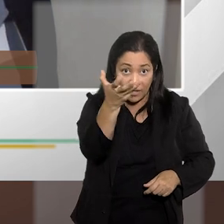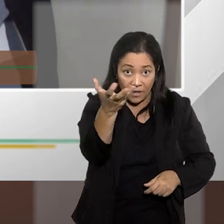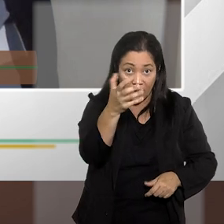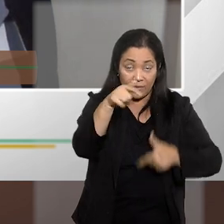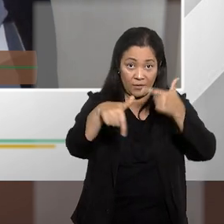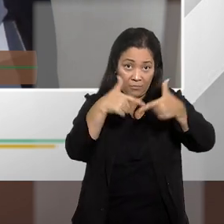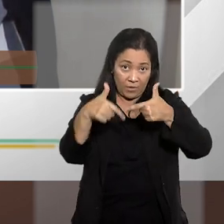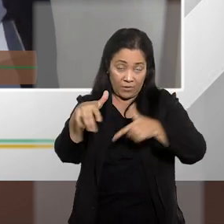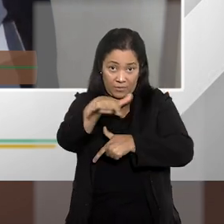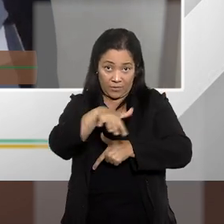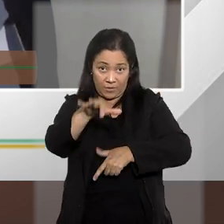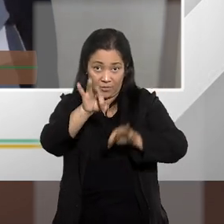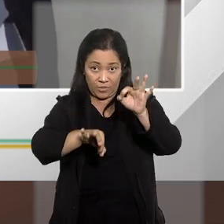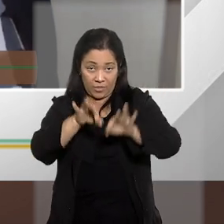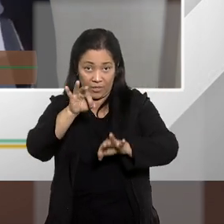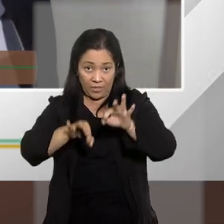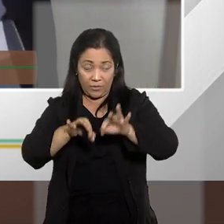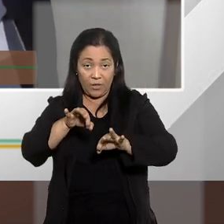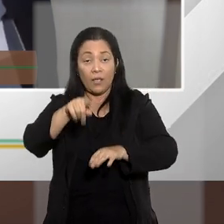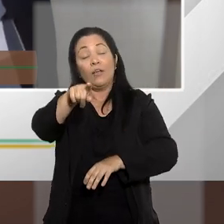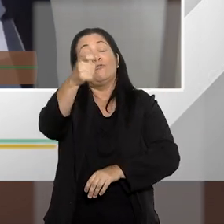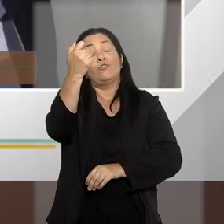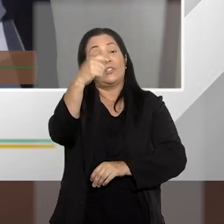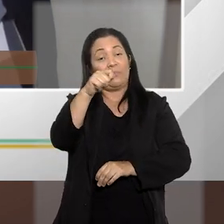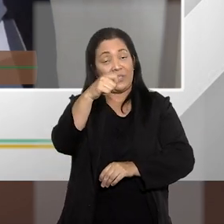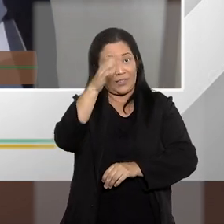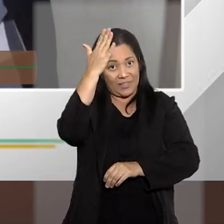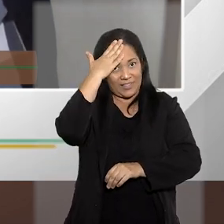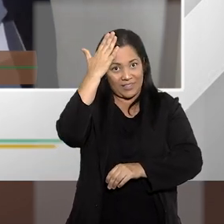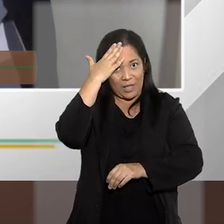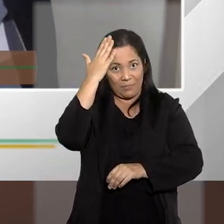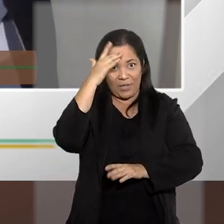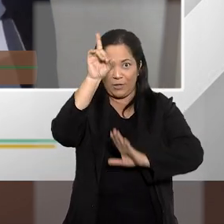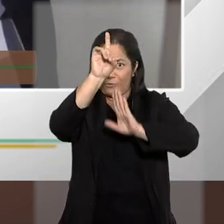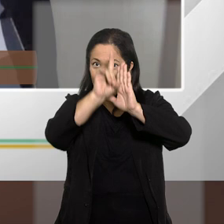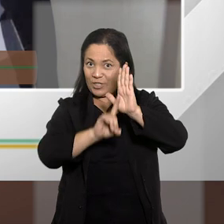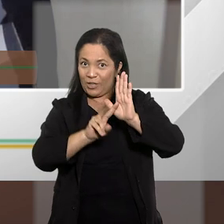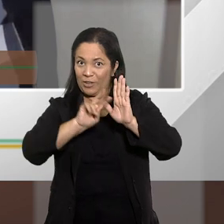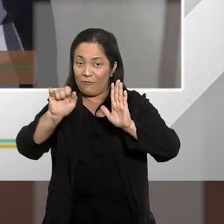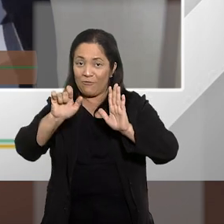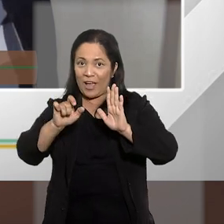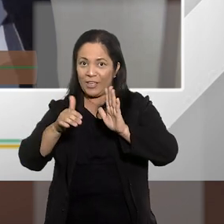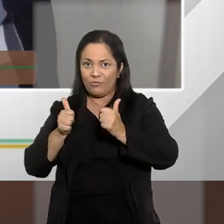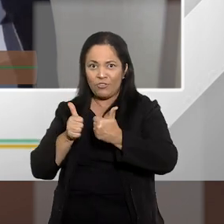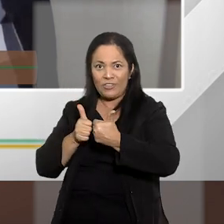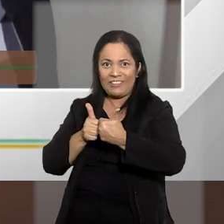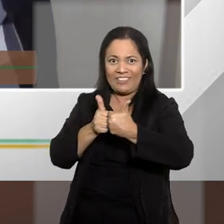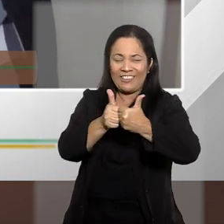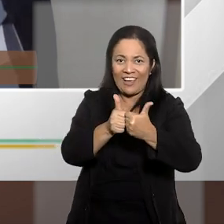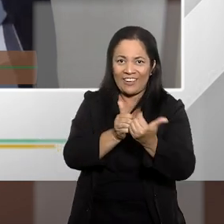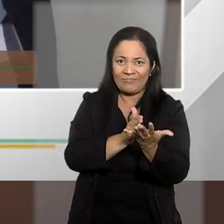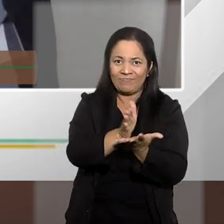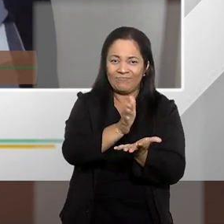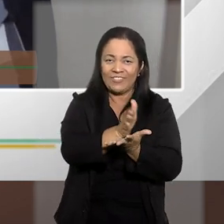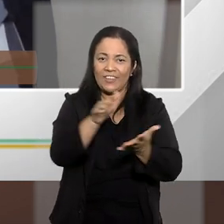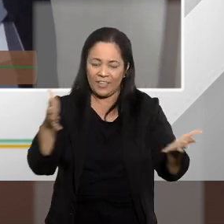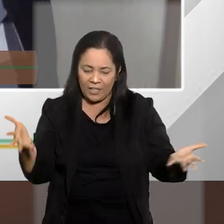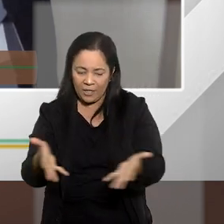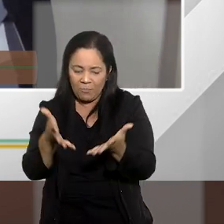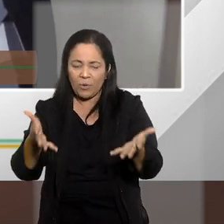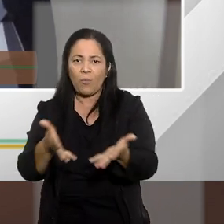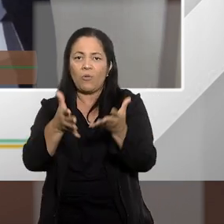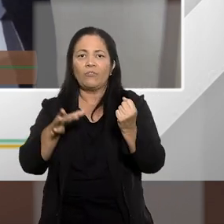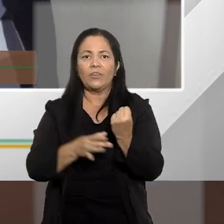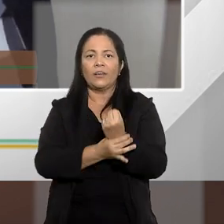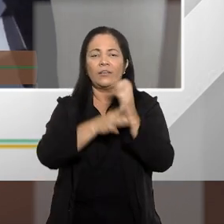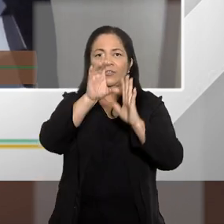importância que não é só a letra da lei como um instrumento que vai te nortear, mas que você pode promover de forma concreta mudanças na